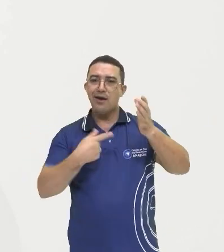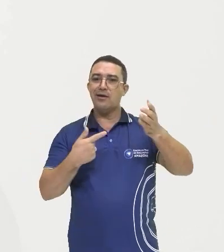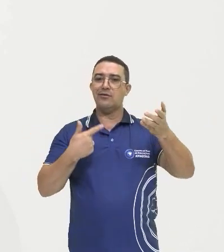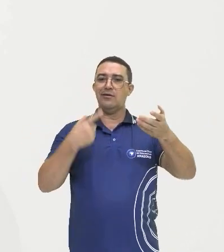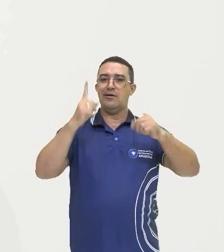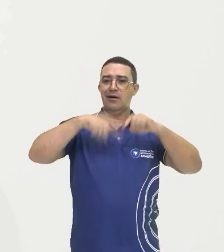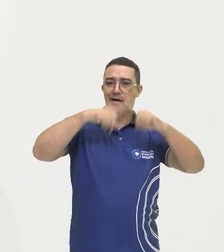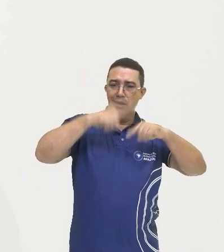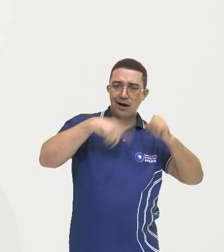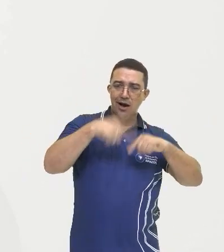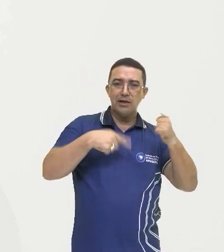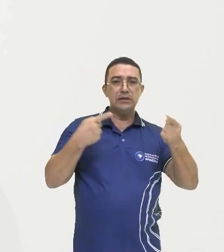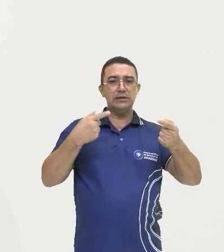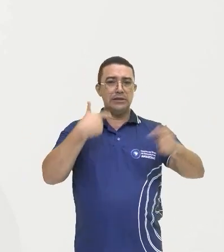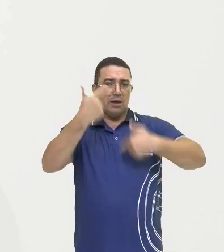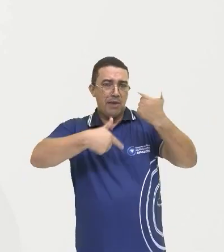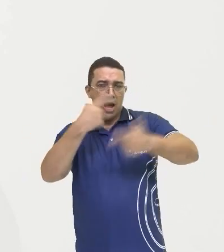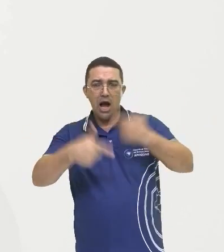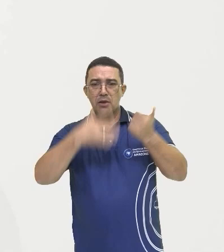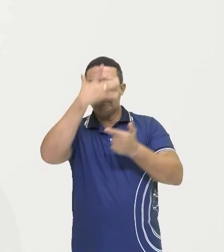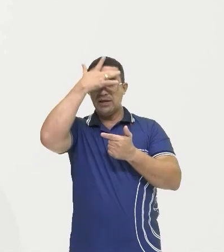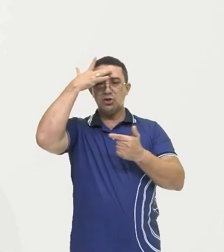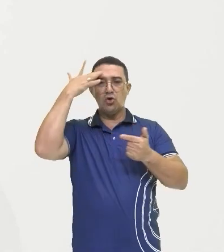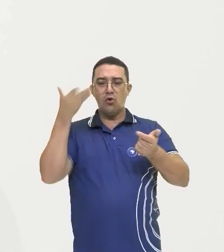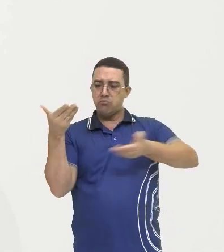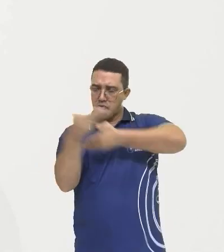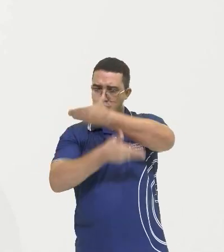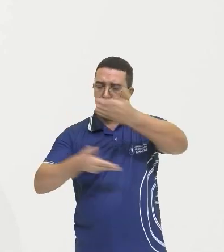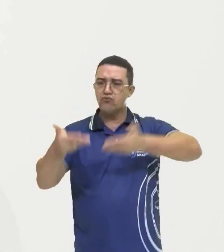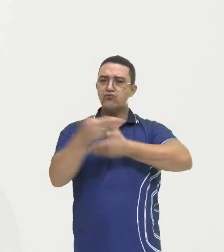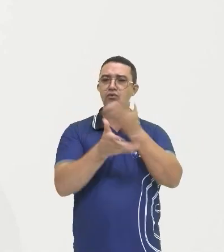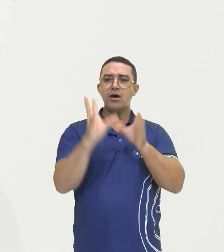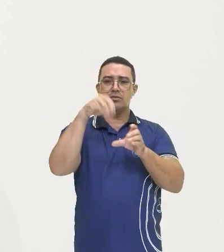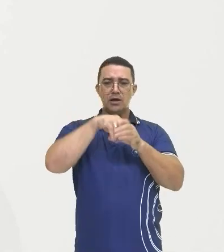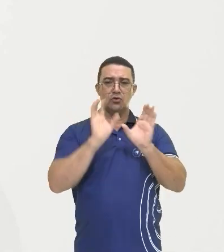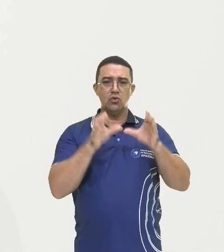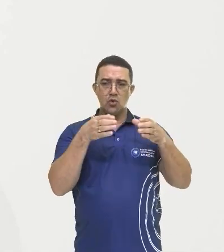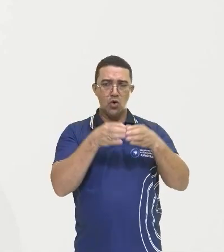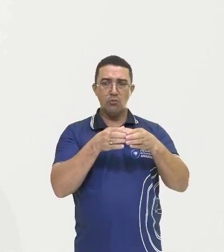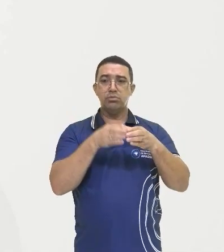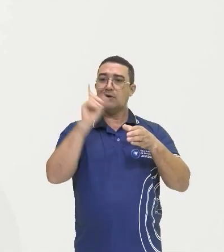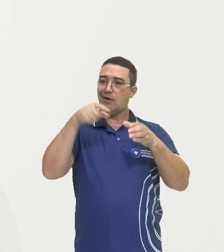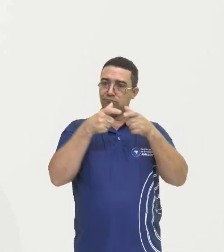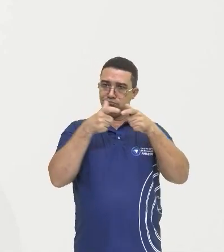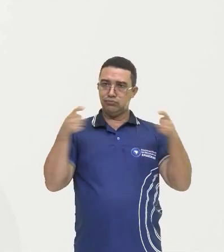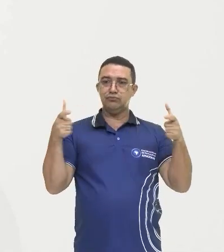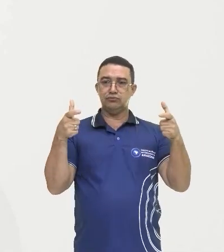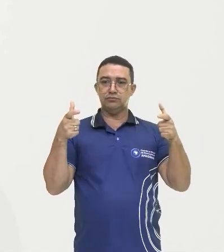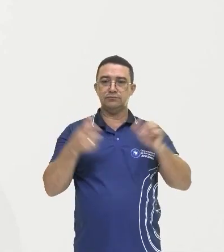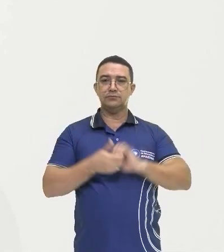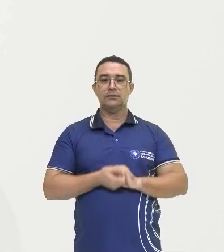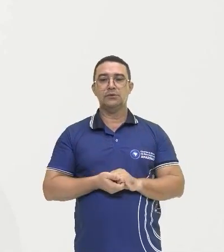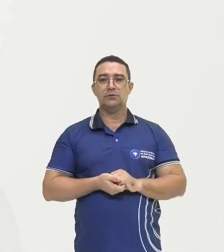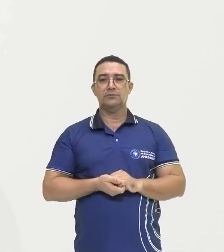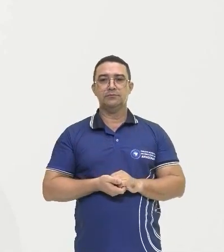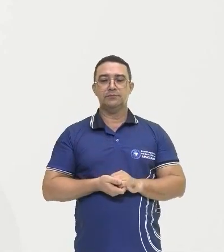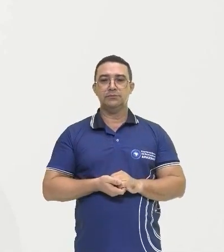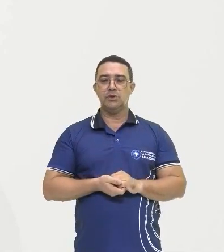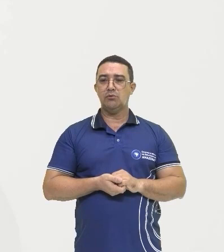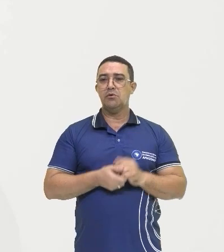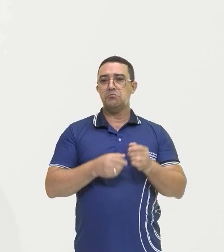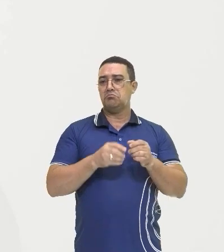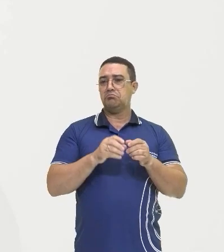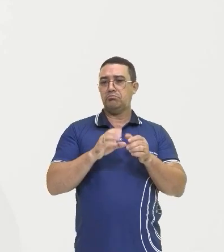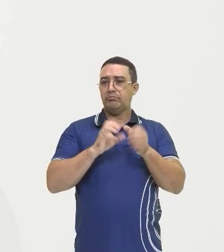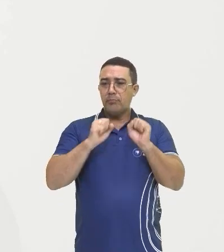de ligação entre os países que fazem parte desse bloco é muito grande. Então, pode circular livremente